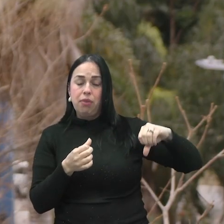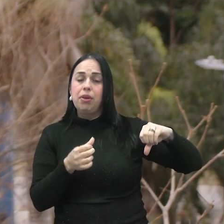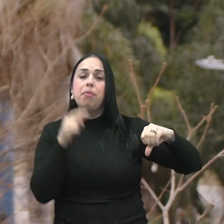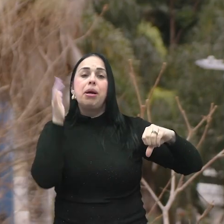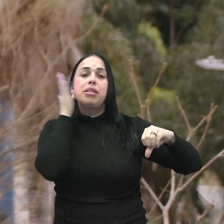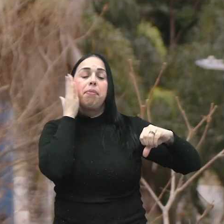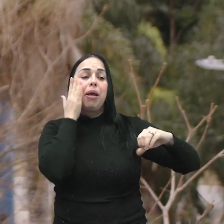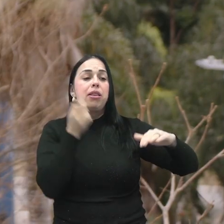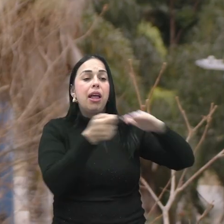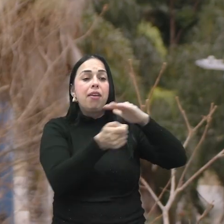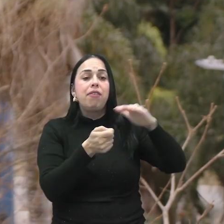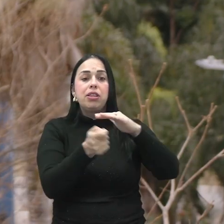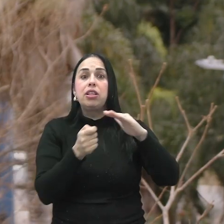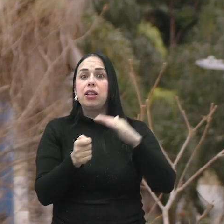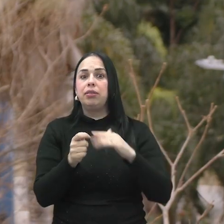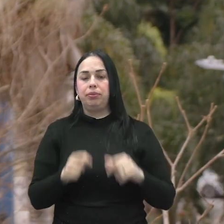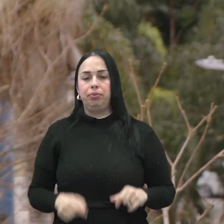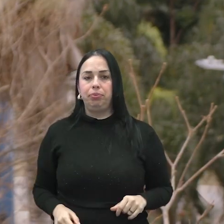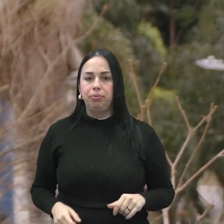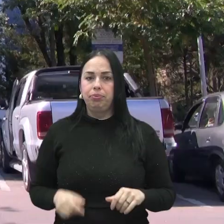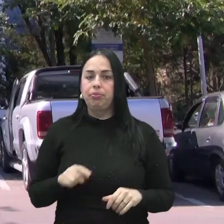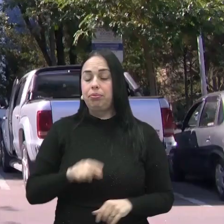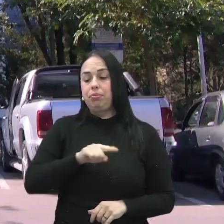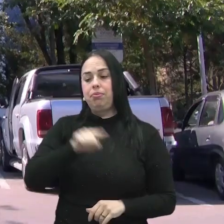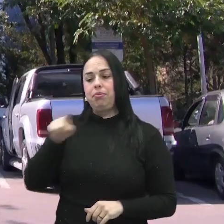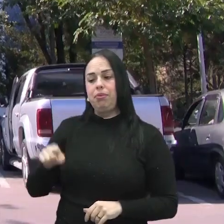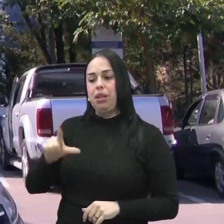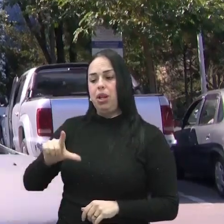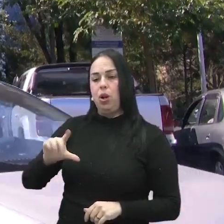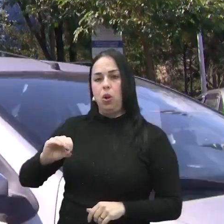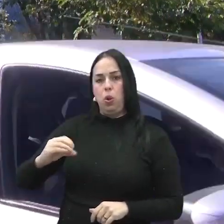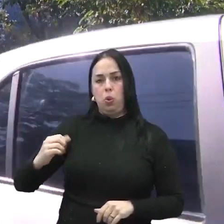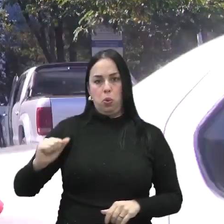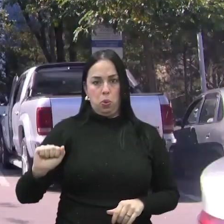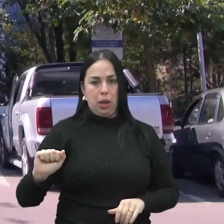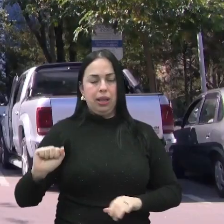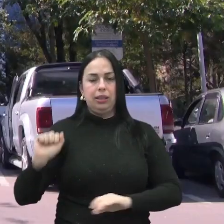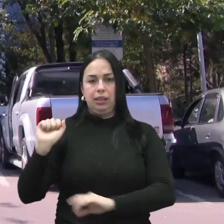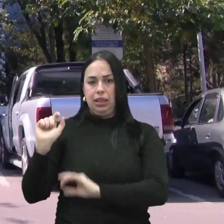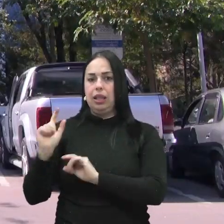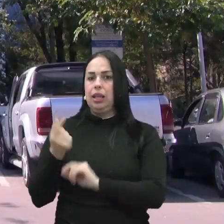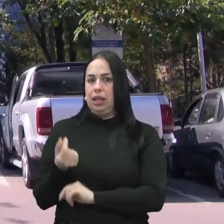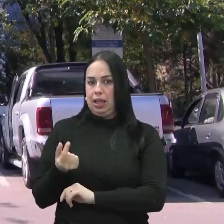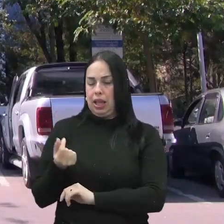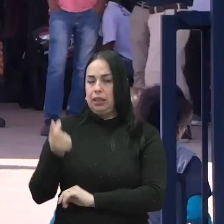cidade pretende crescer nos próximos 4 anos. A LOA, Lei